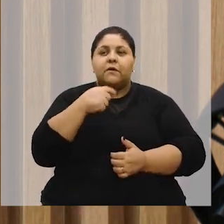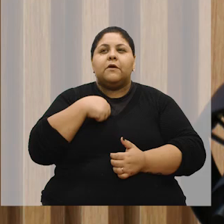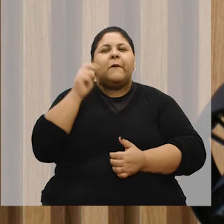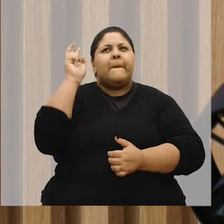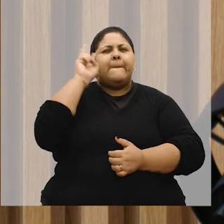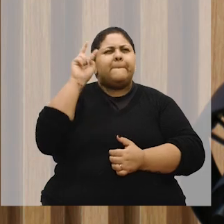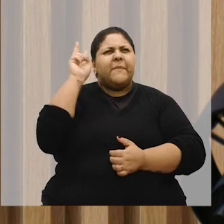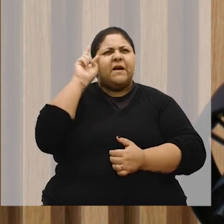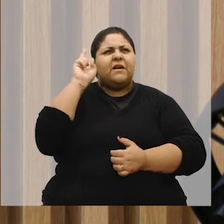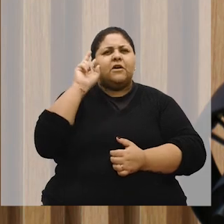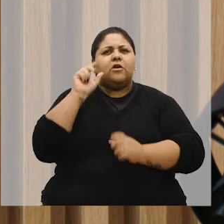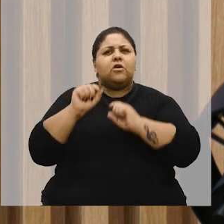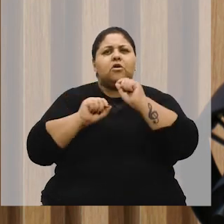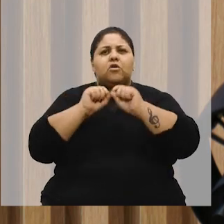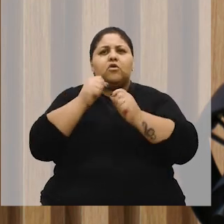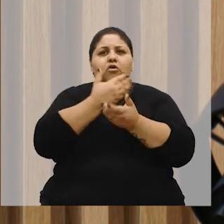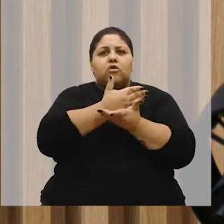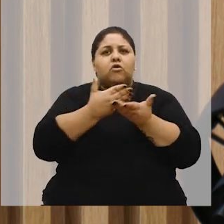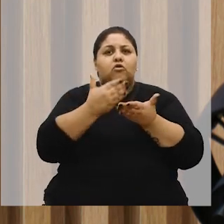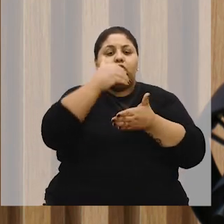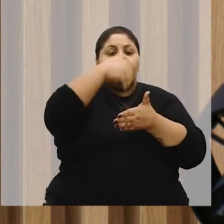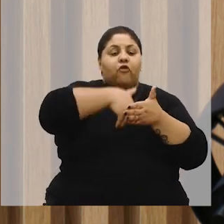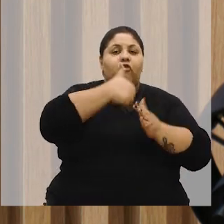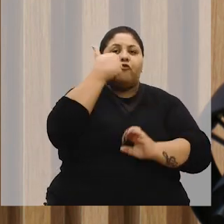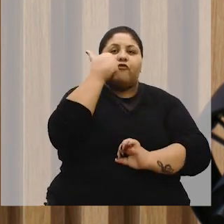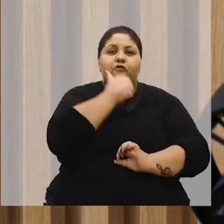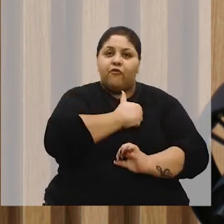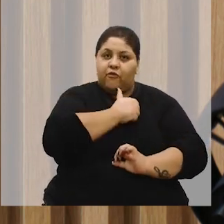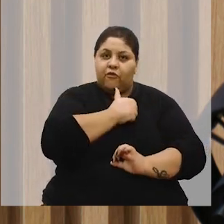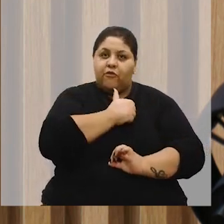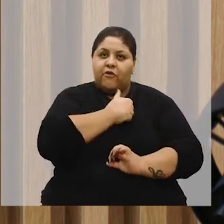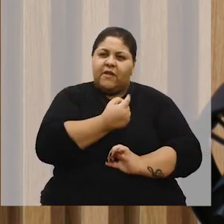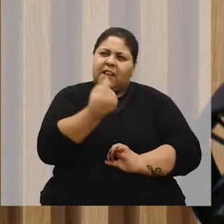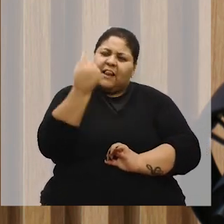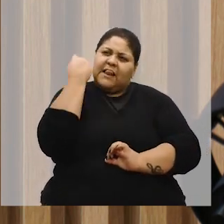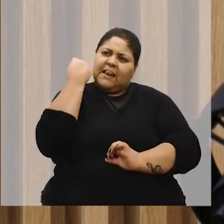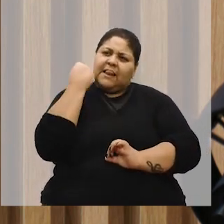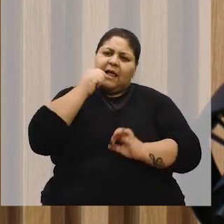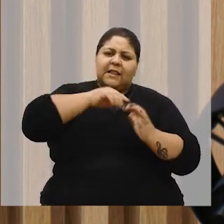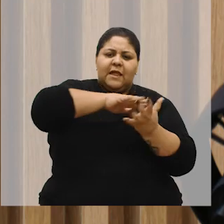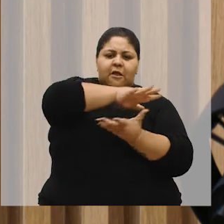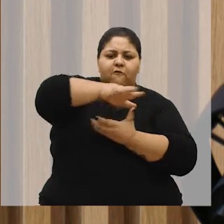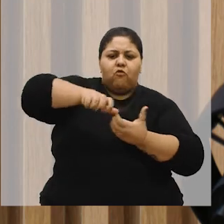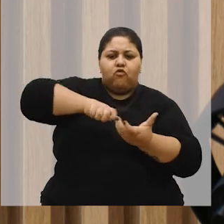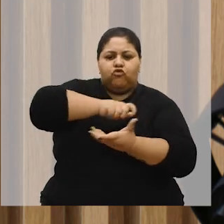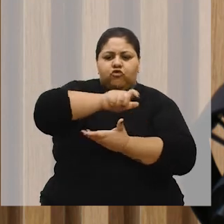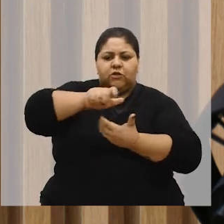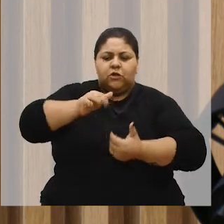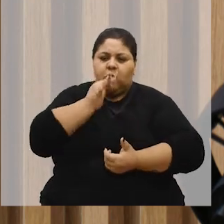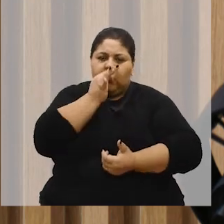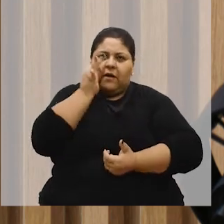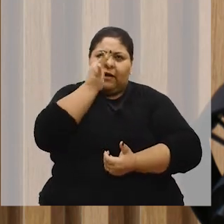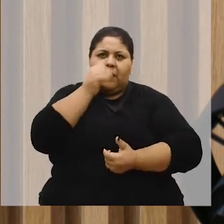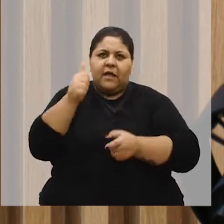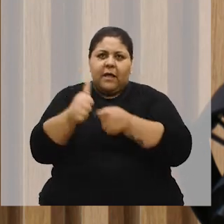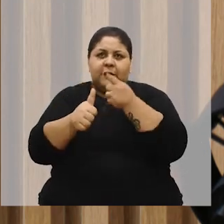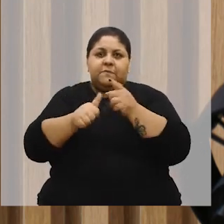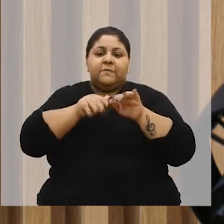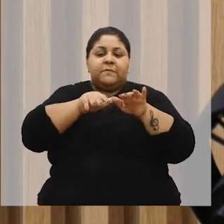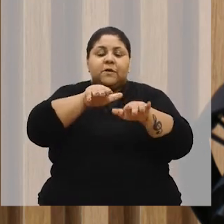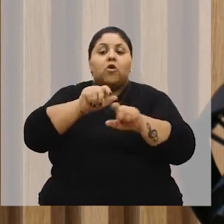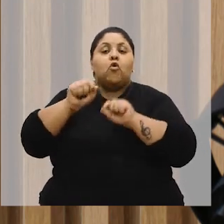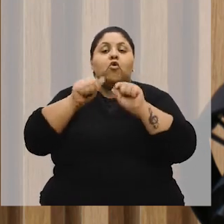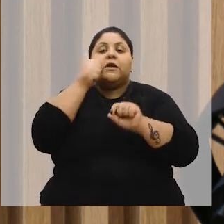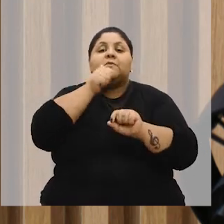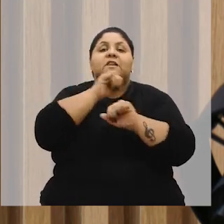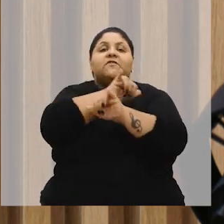lembra muito qual foi a origem do voto feminino. E aí, se a gente pegar lá na Revolução Francesa, as primeiras manifestações, o que as